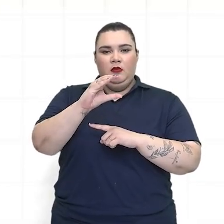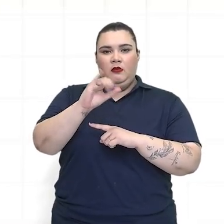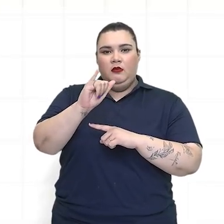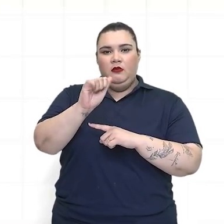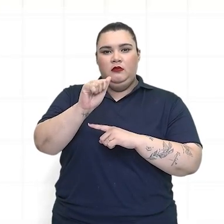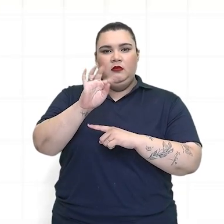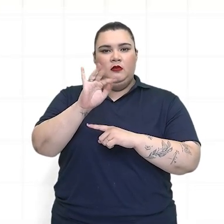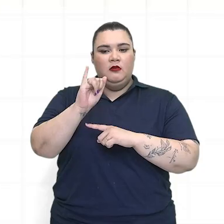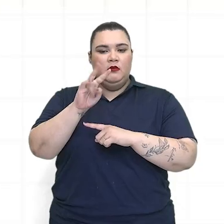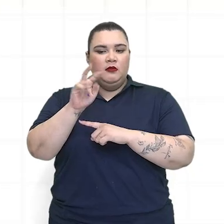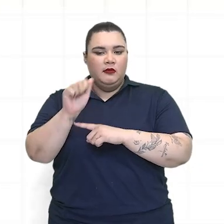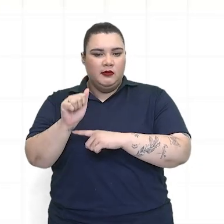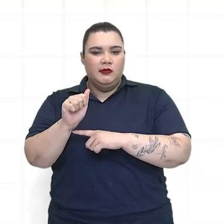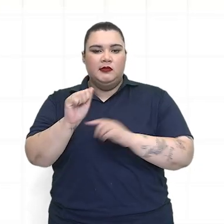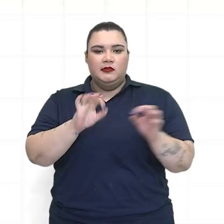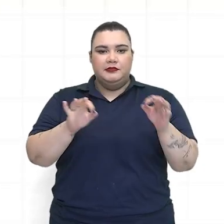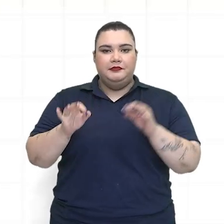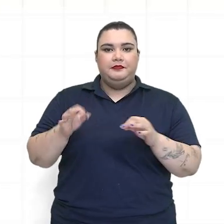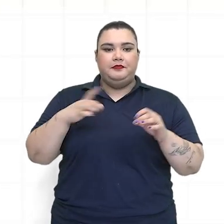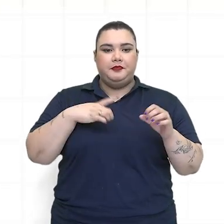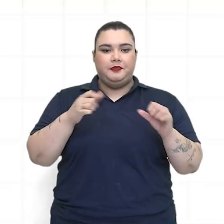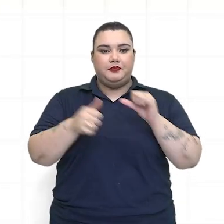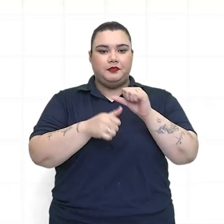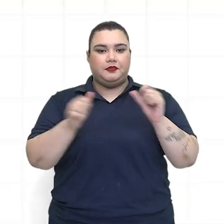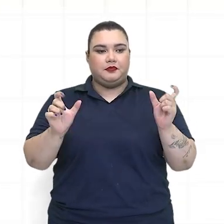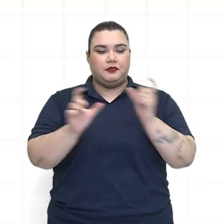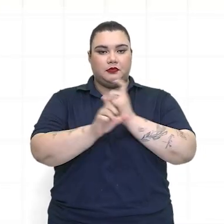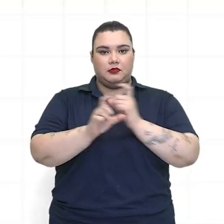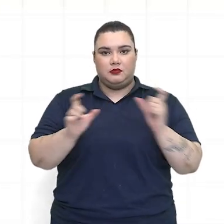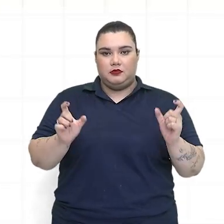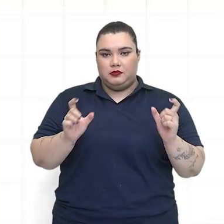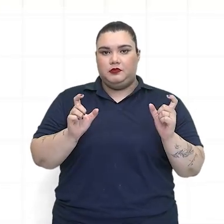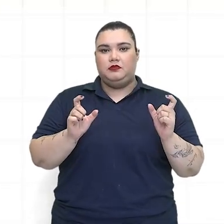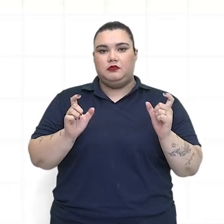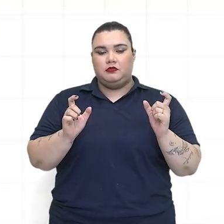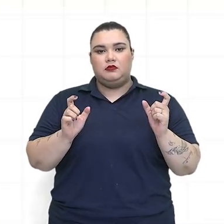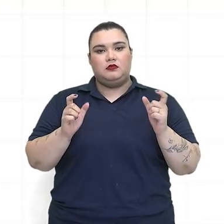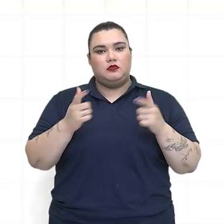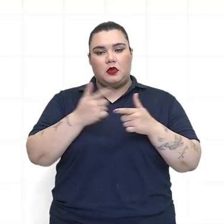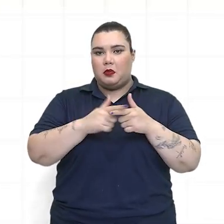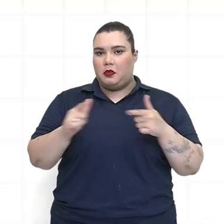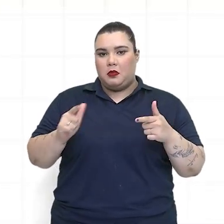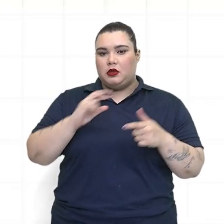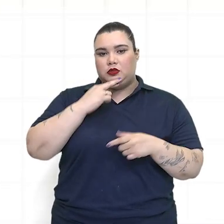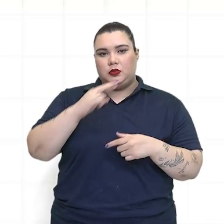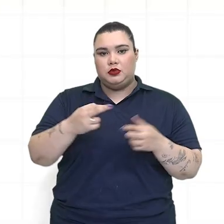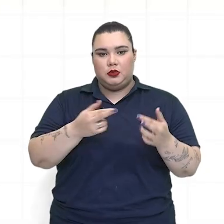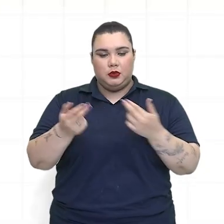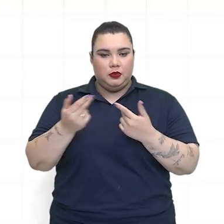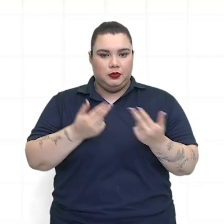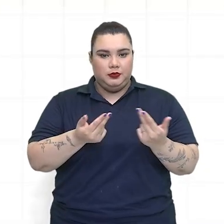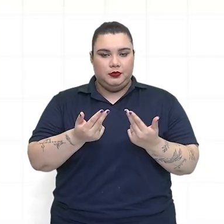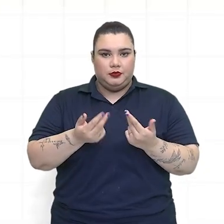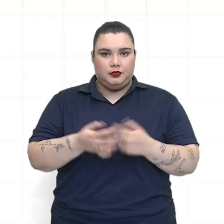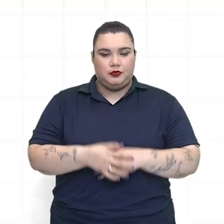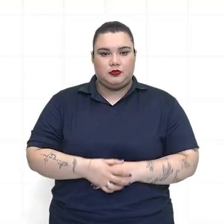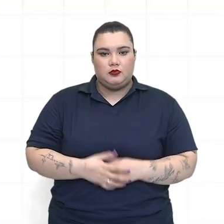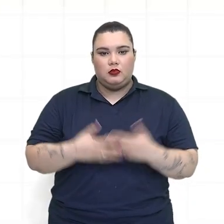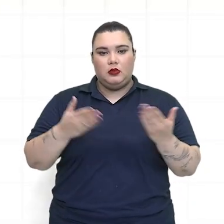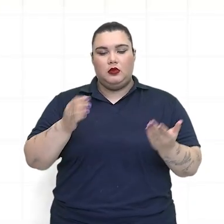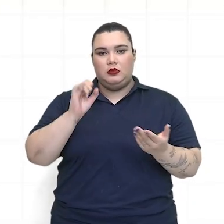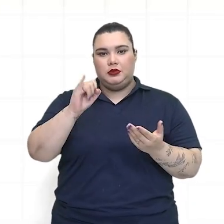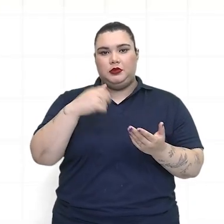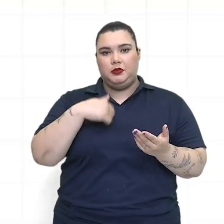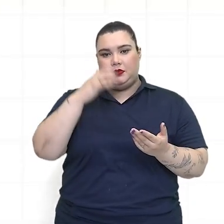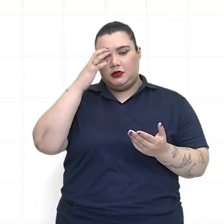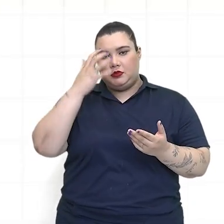né? Que você, alterando aqui a ordem das multiplicações, você também não altera o produto. Então, se eu fosse